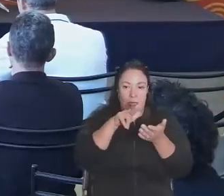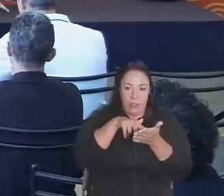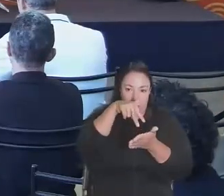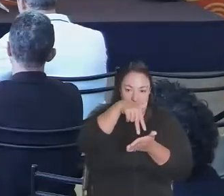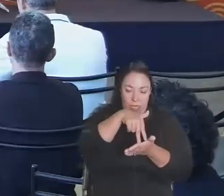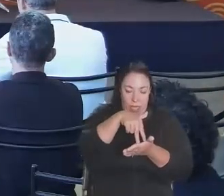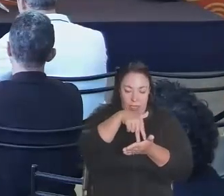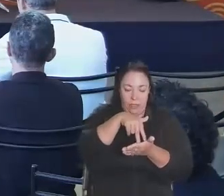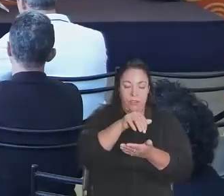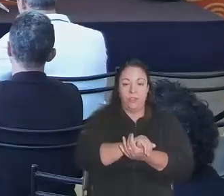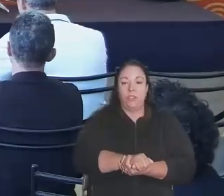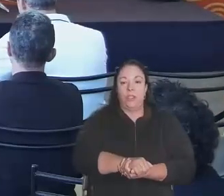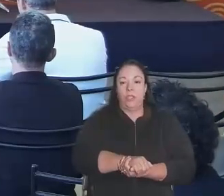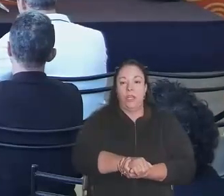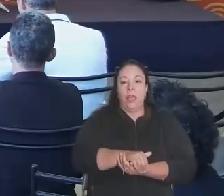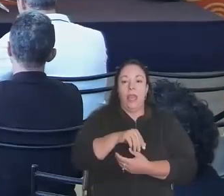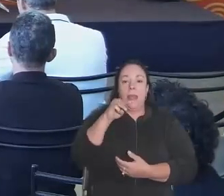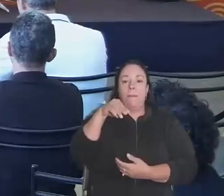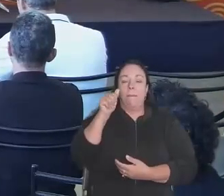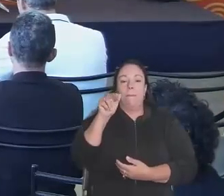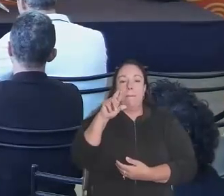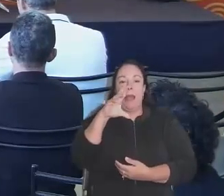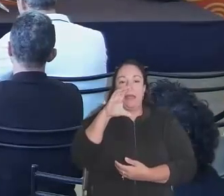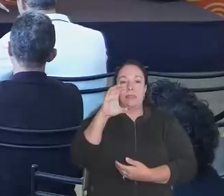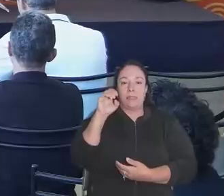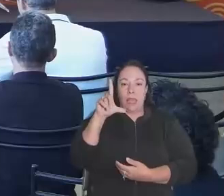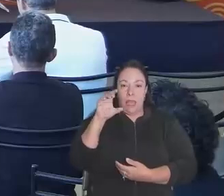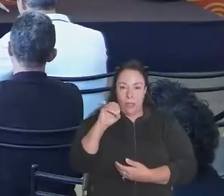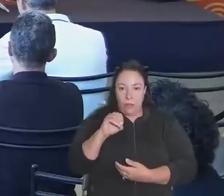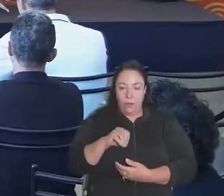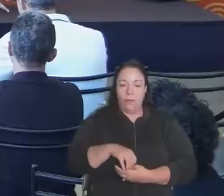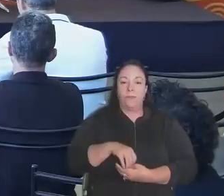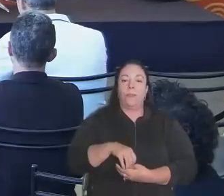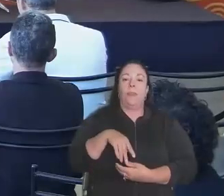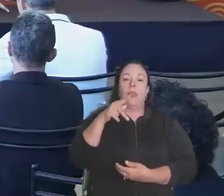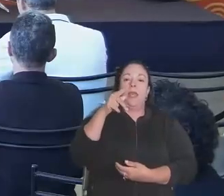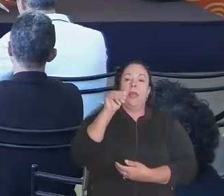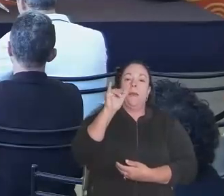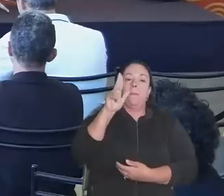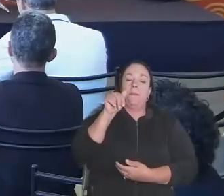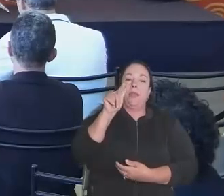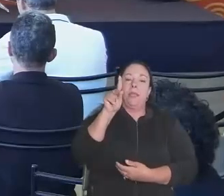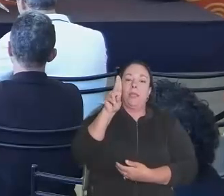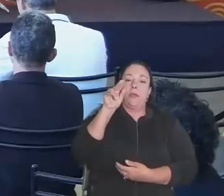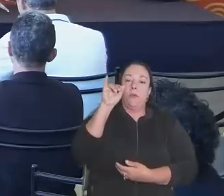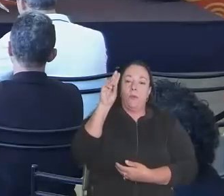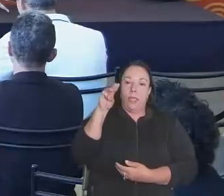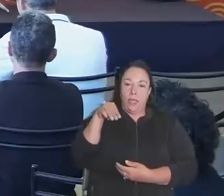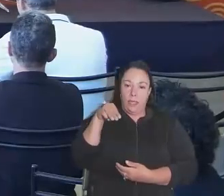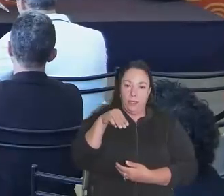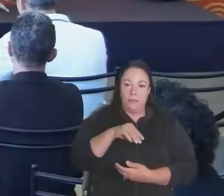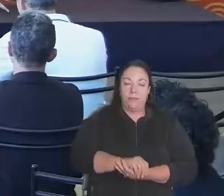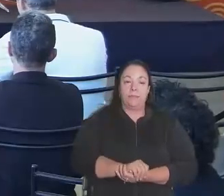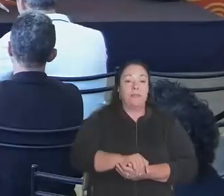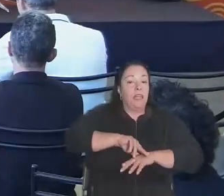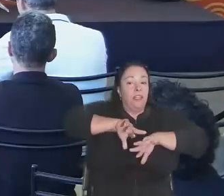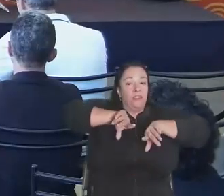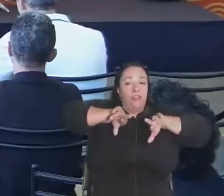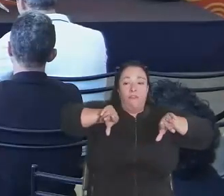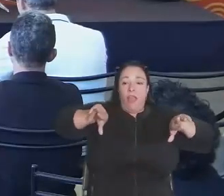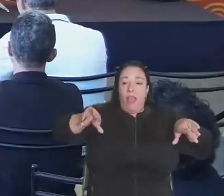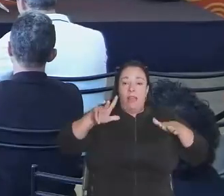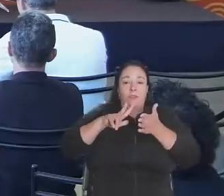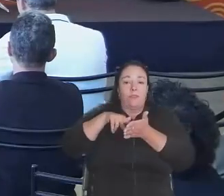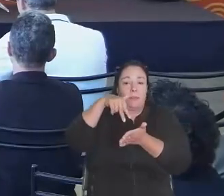o tio Banico, o Marcelo e o Marcelão, o Pinguim, o Ronaldão, o Mestrinho. Não dá para